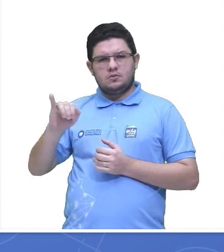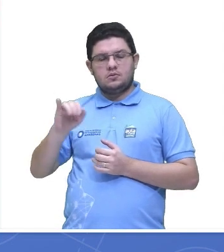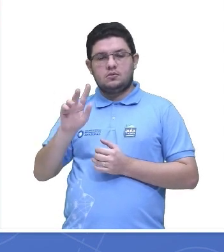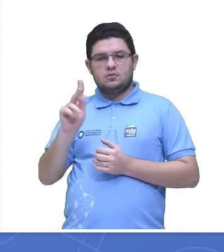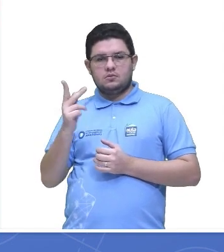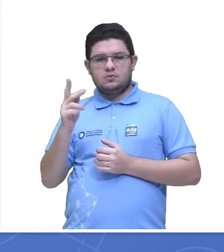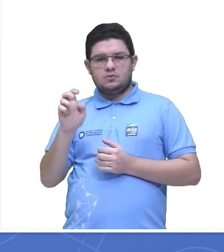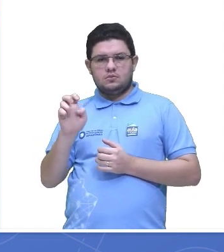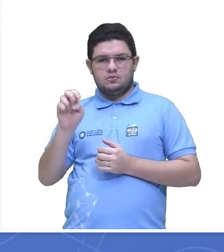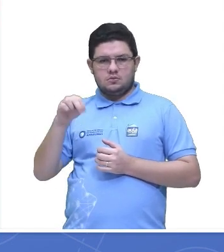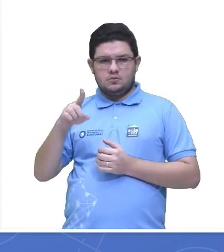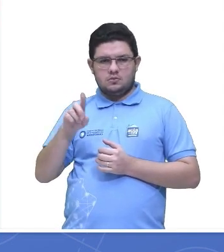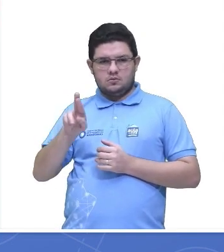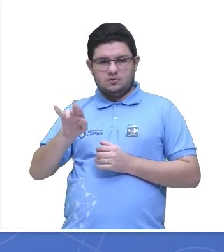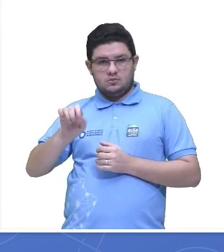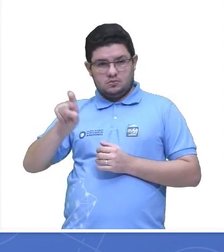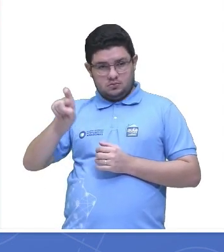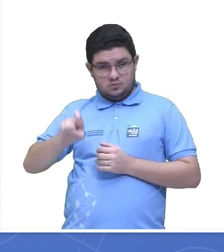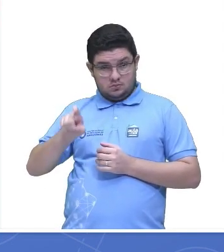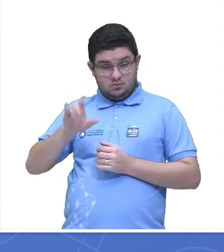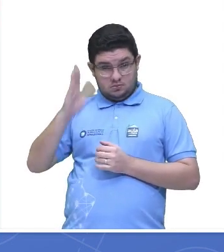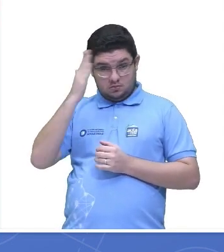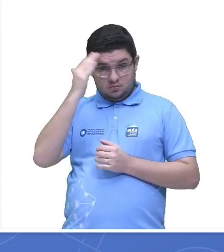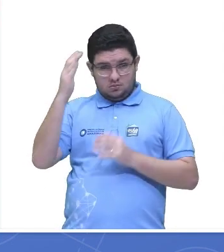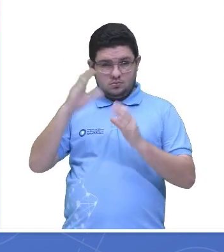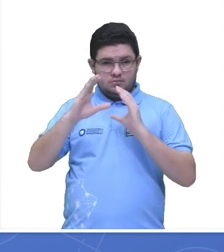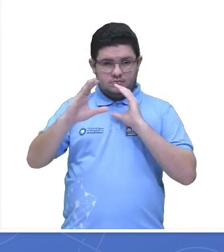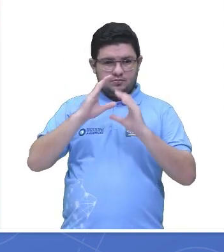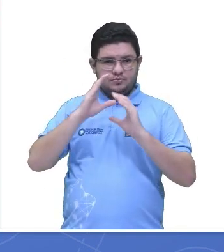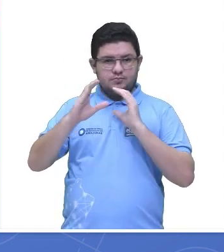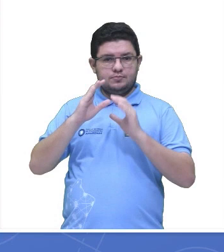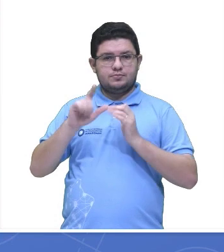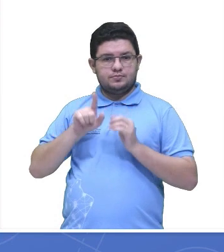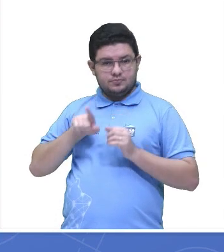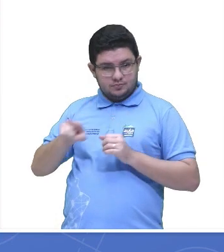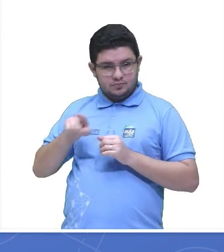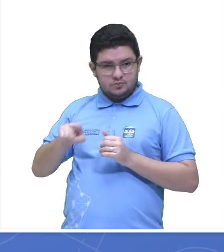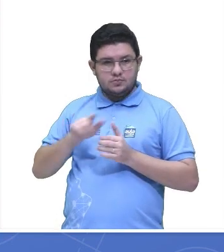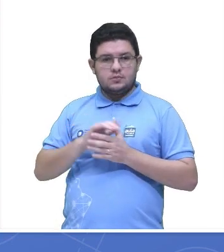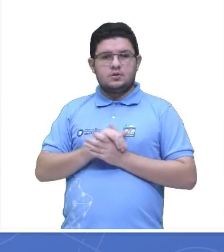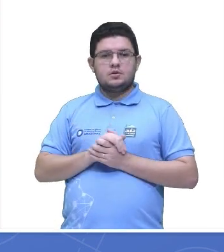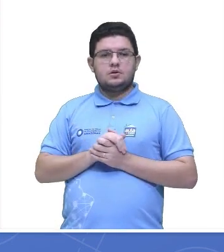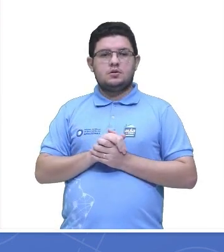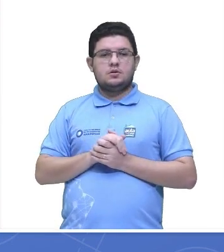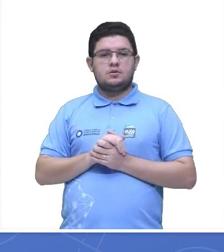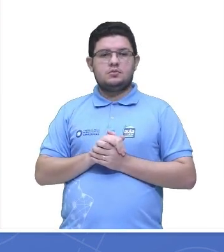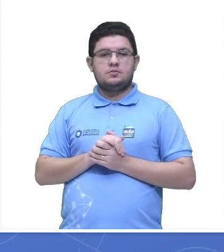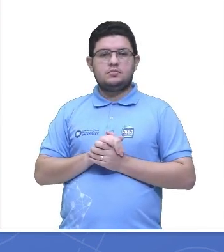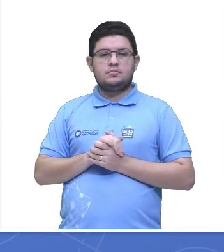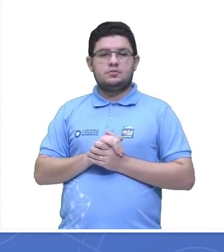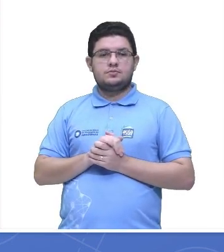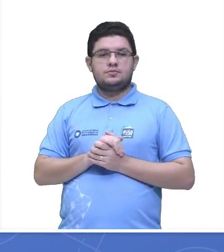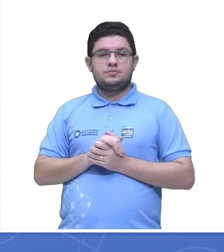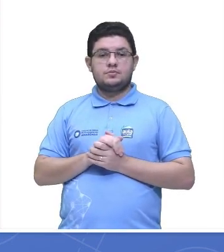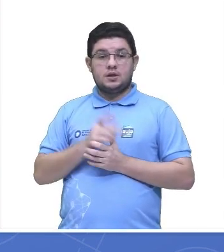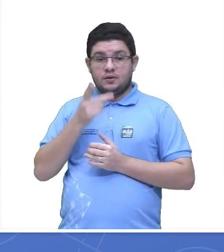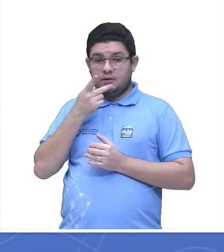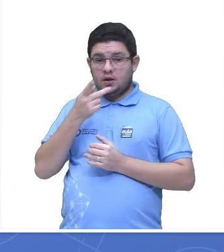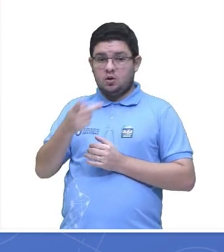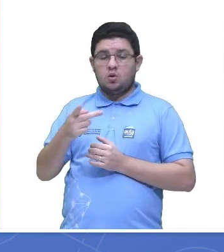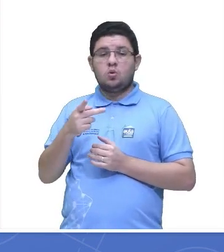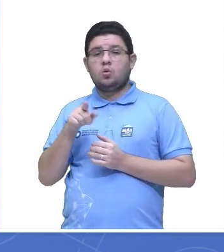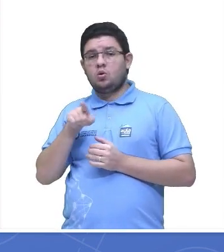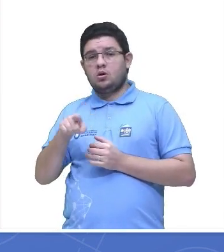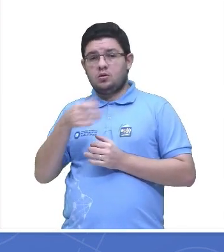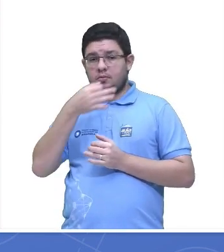o ponto-chave ali para compreender o texto, and peace, para justificar sua opinião de que,